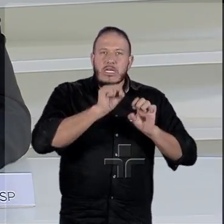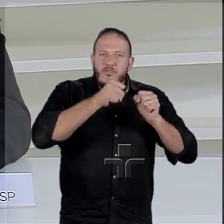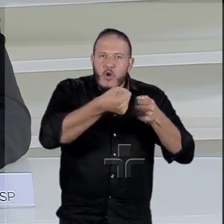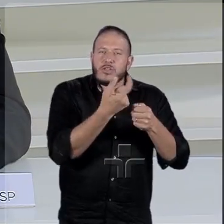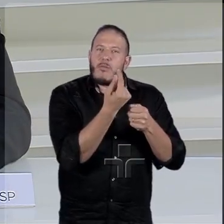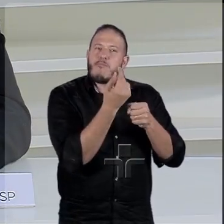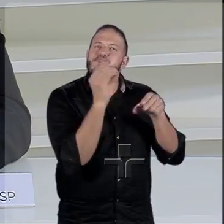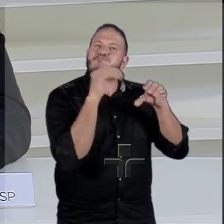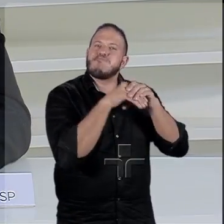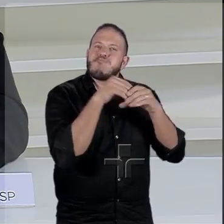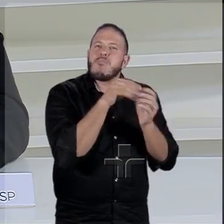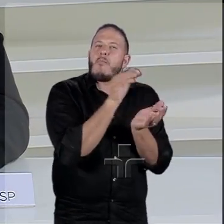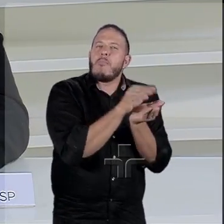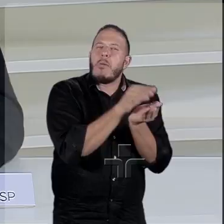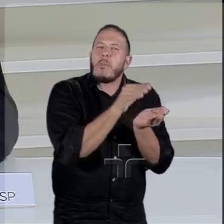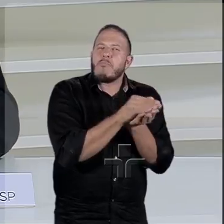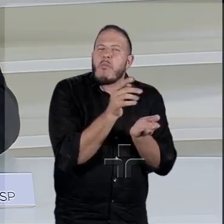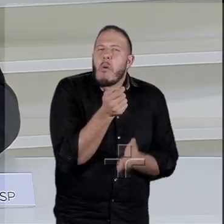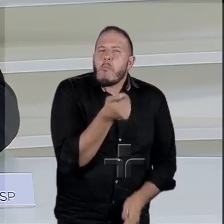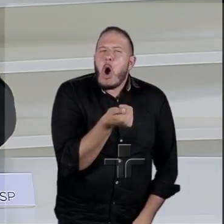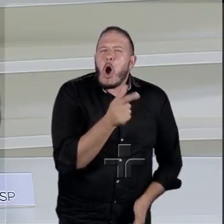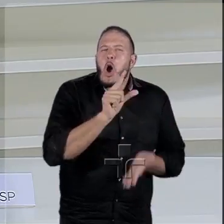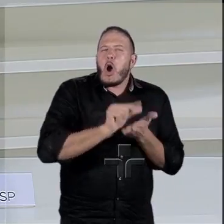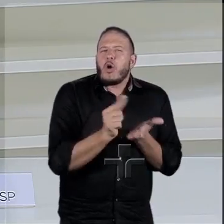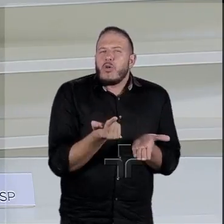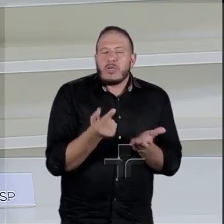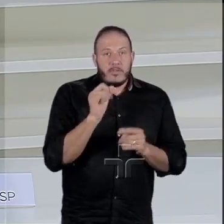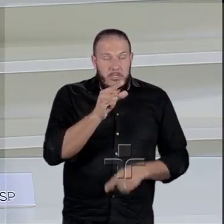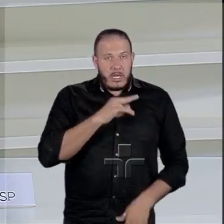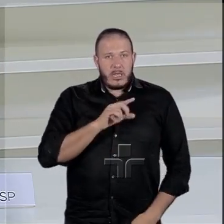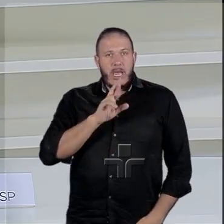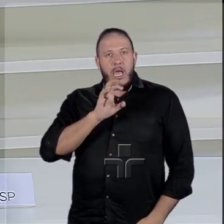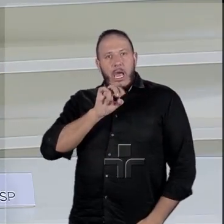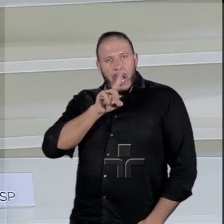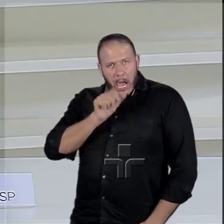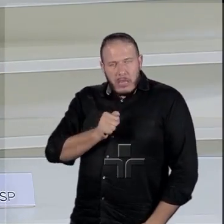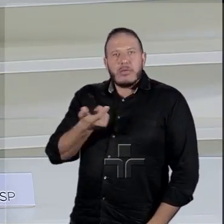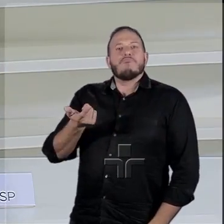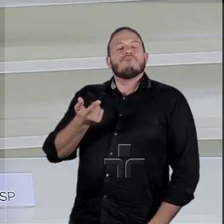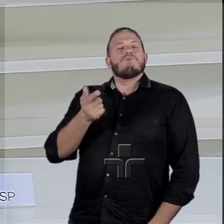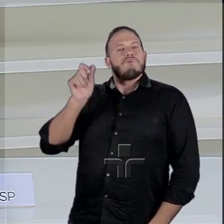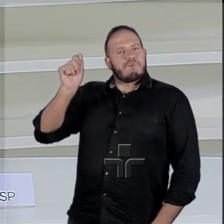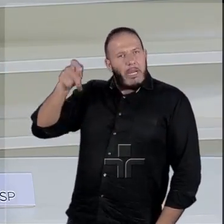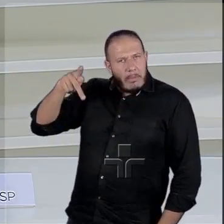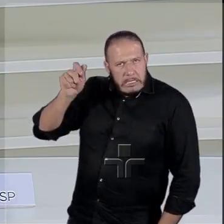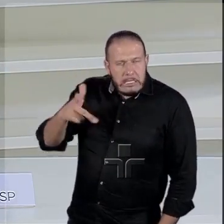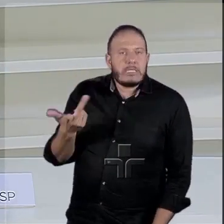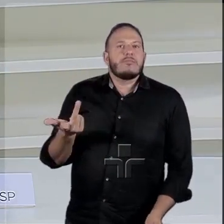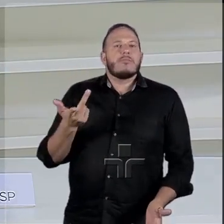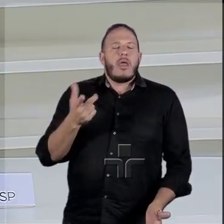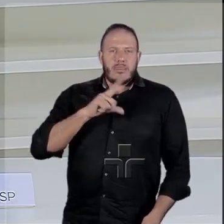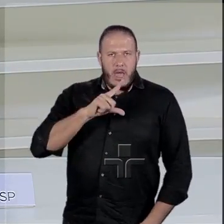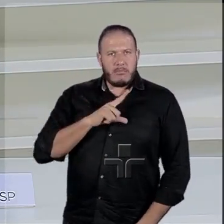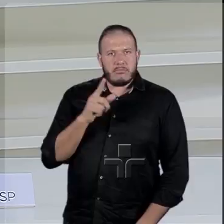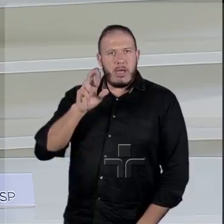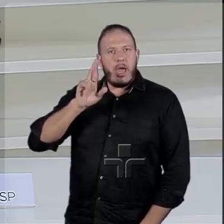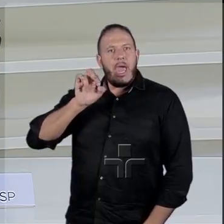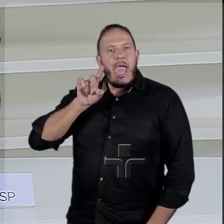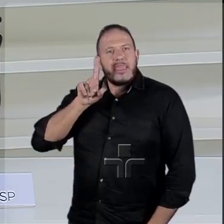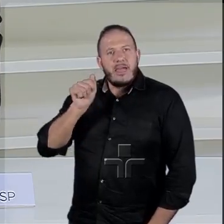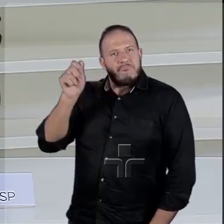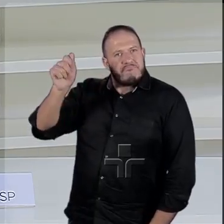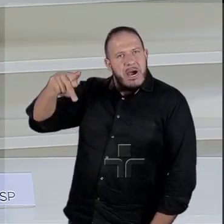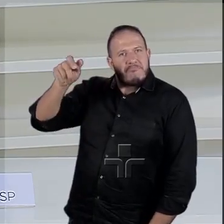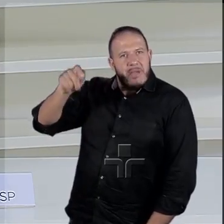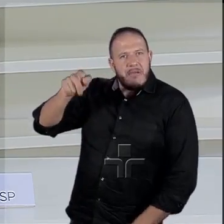baixo. Veja só, se você tem renda garantida na aposentadoria, né? Você tem uma renda garantida ali, e